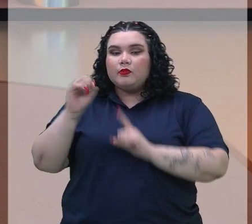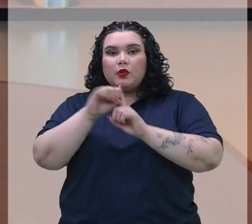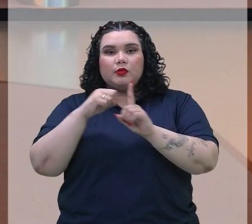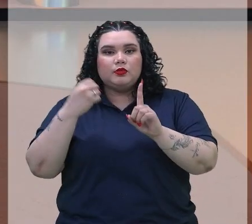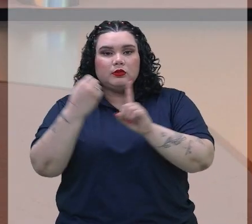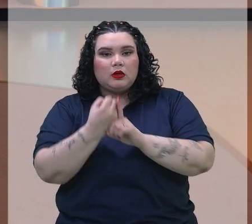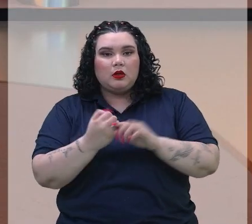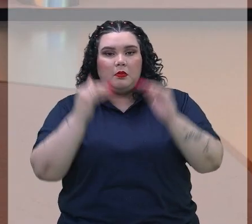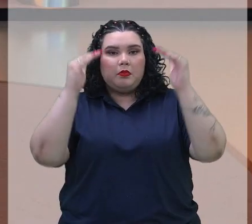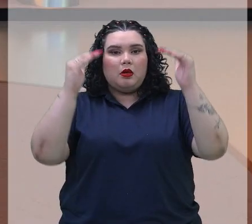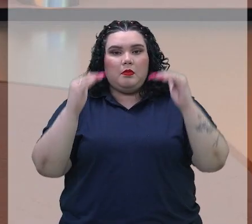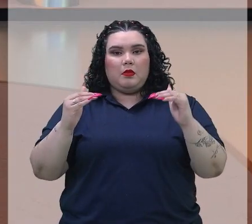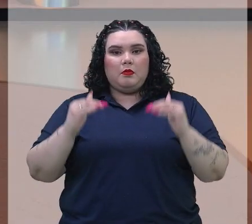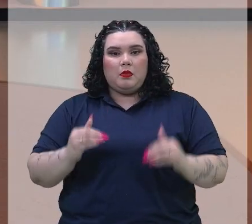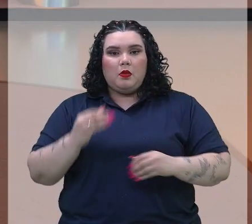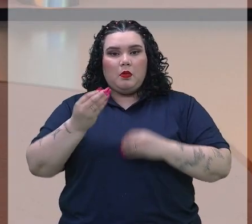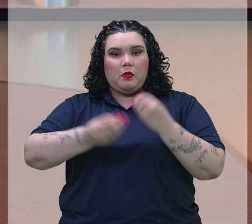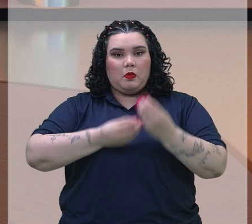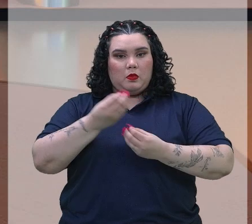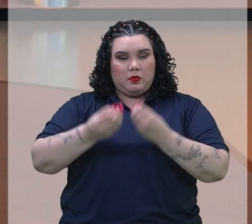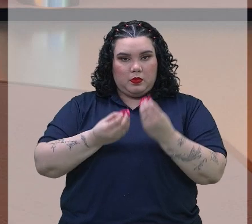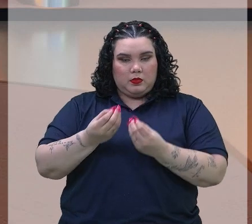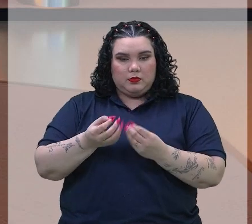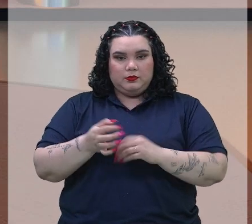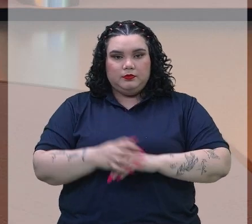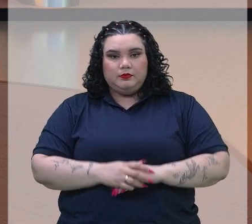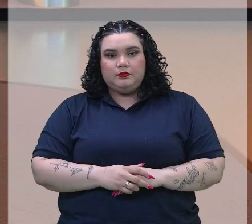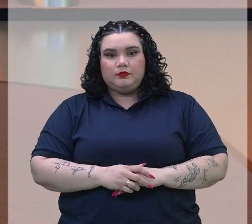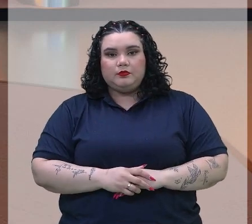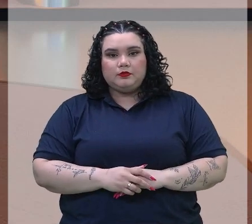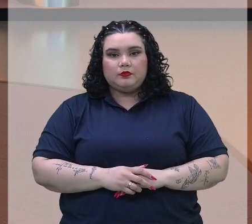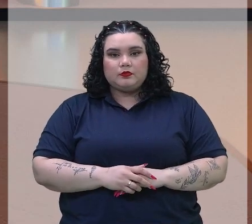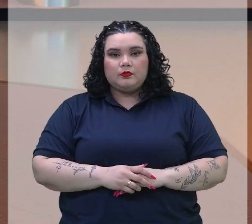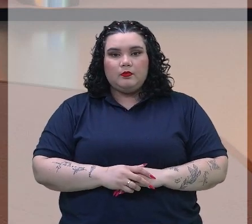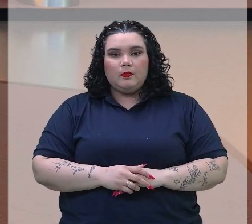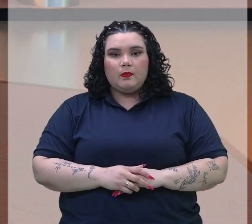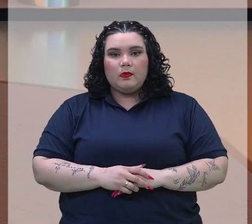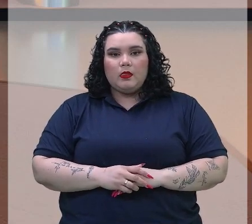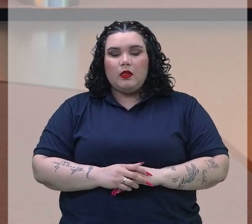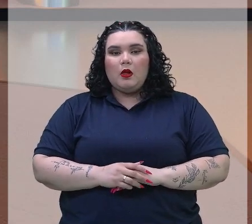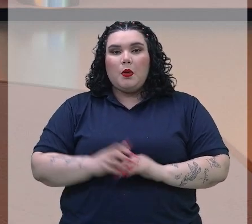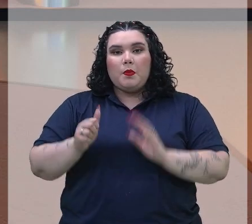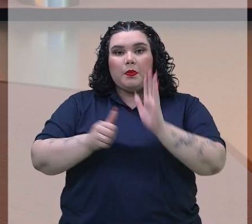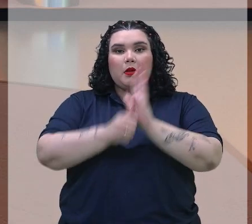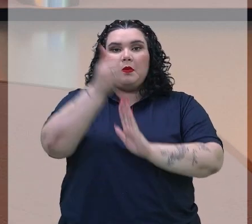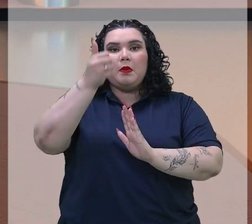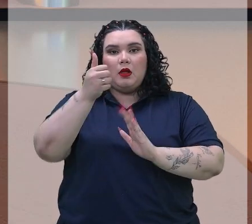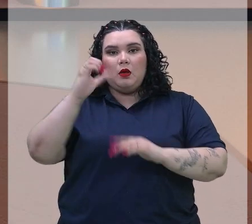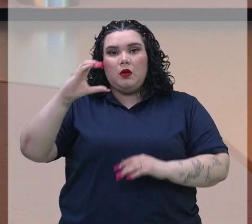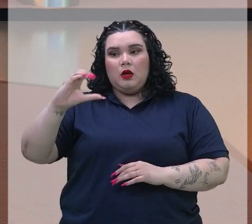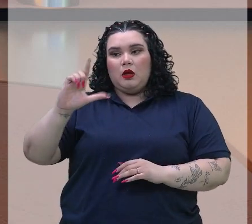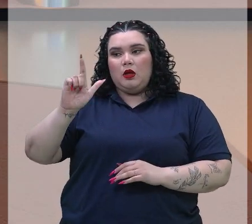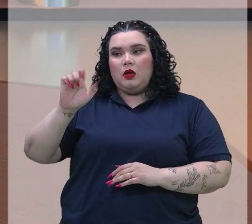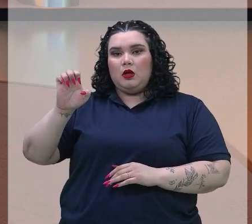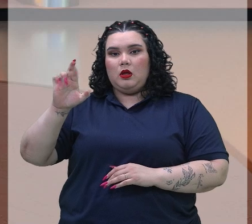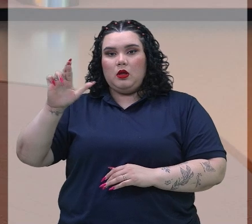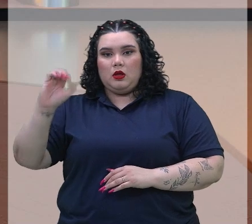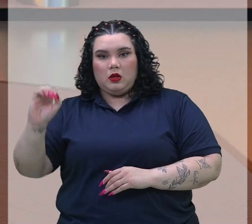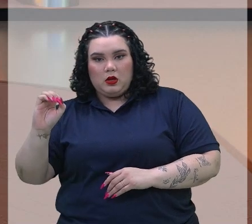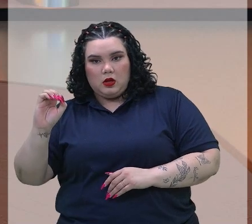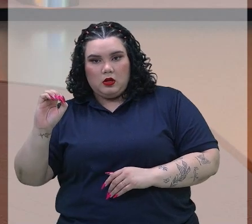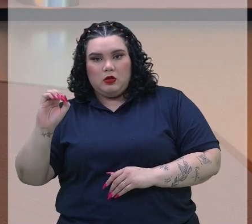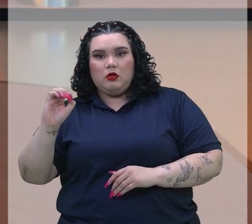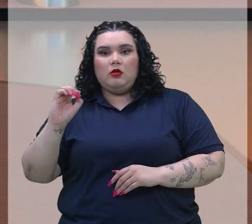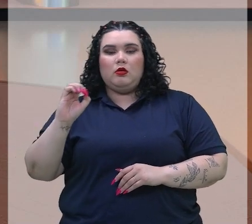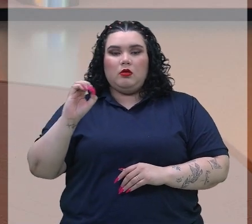a compreender ainda mais esse momento. Vamos lá, gente. Topo da pirâmide, clero. Quem era o clero, professor?